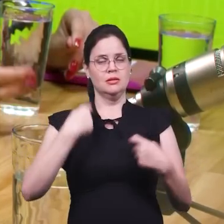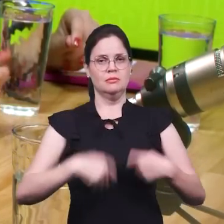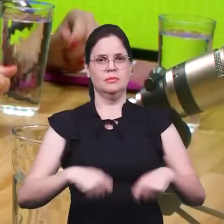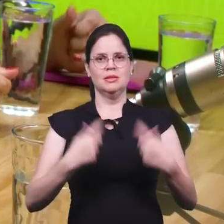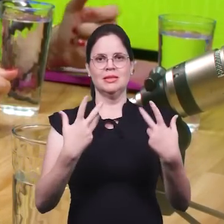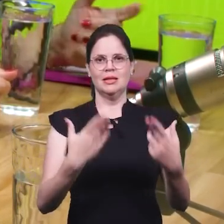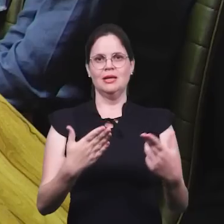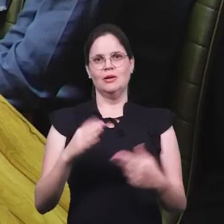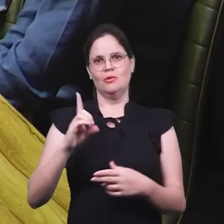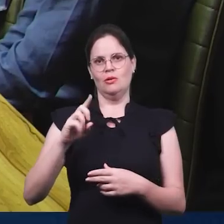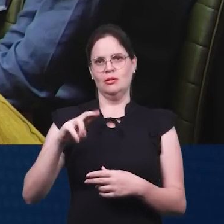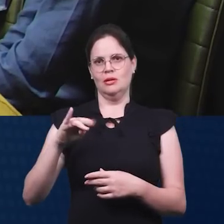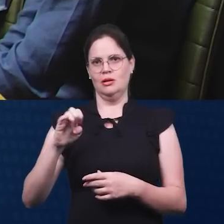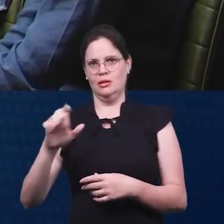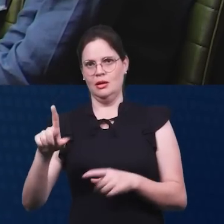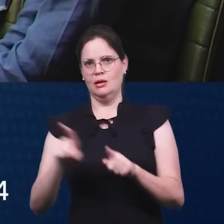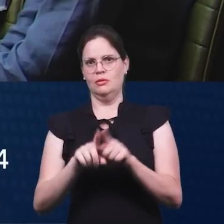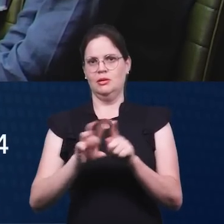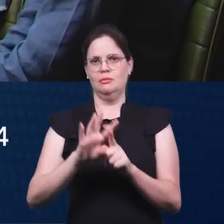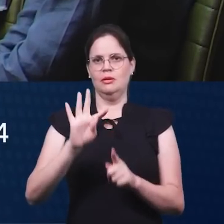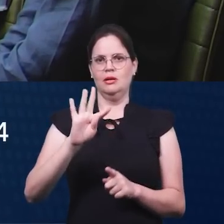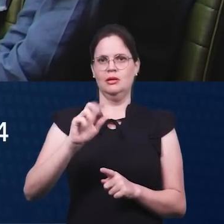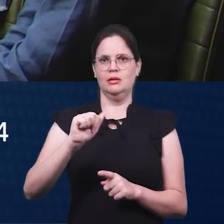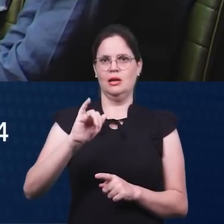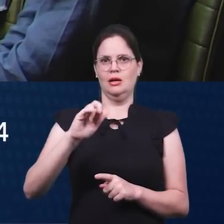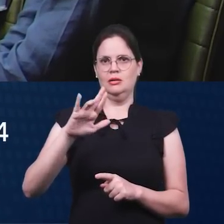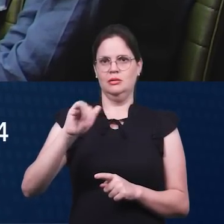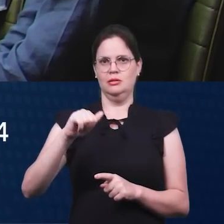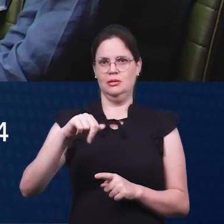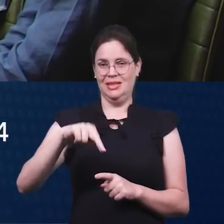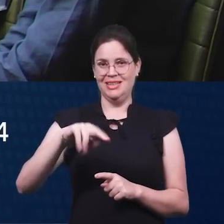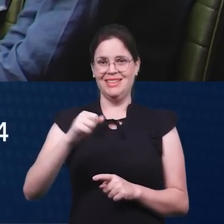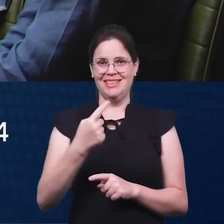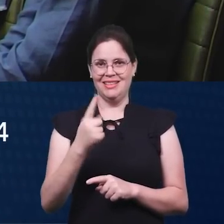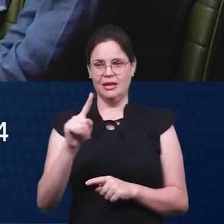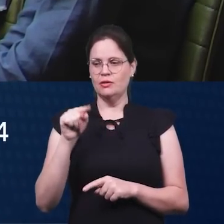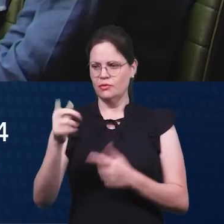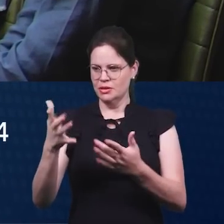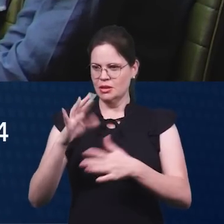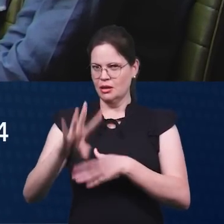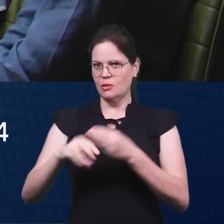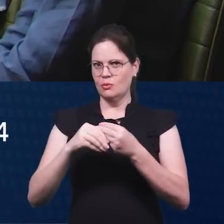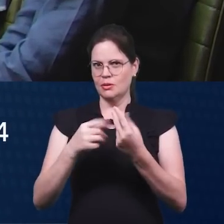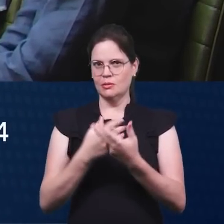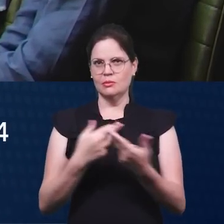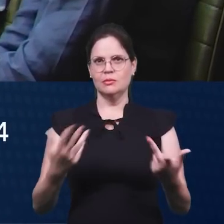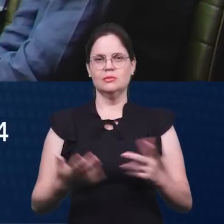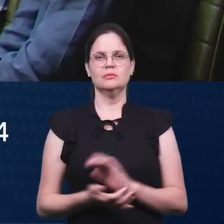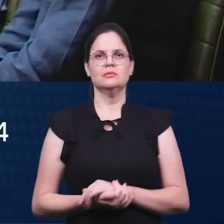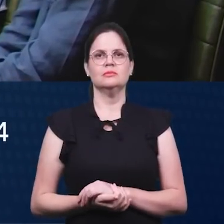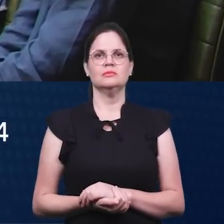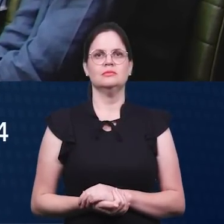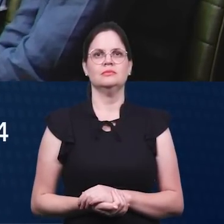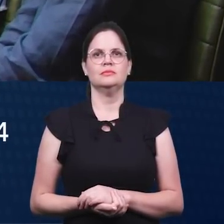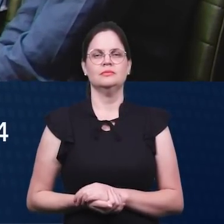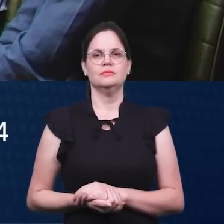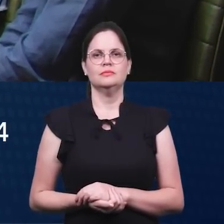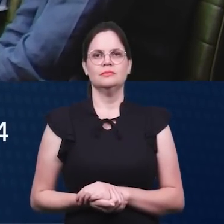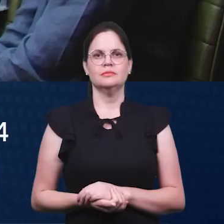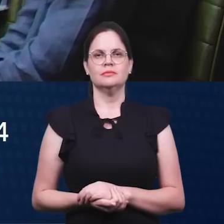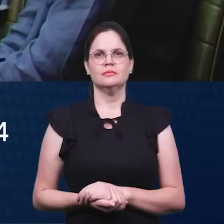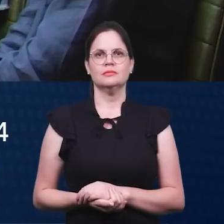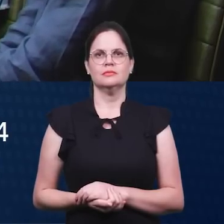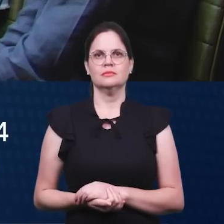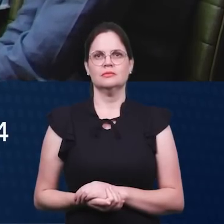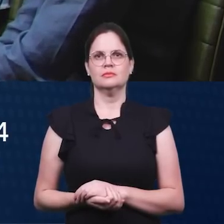como o Daniel, assim como a Tainá. E Daniel, você quer acrescentar algo mais? Bom,